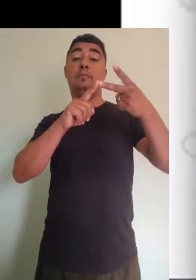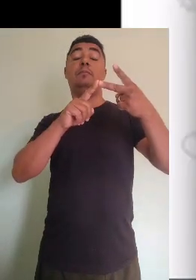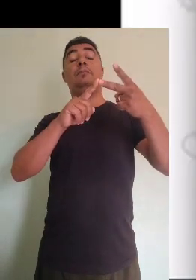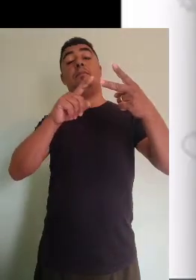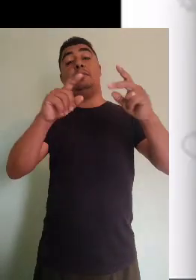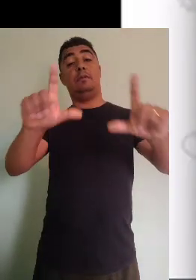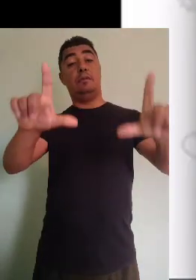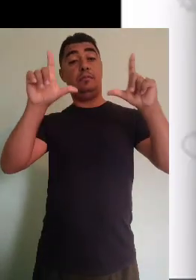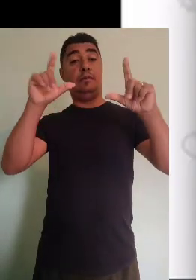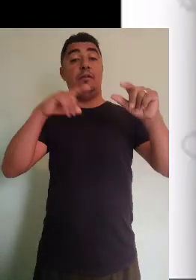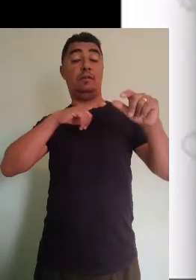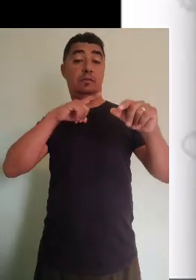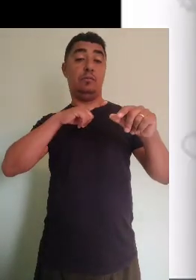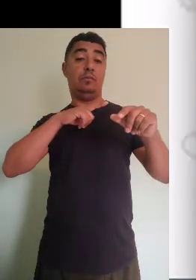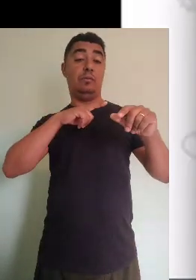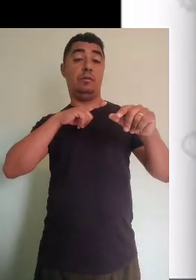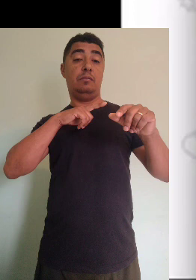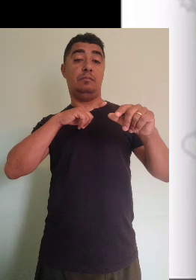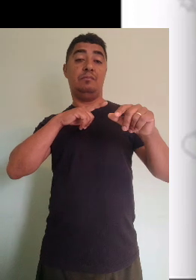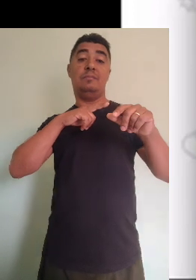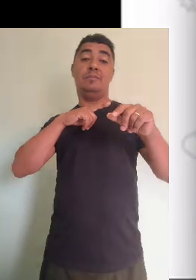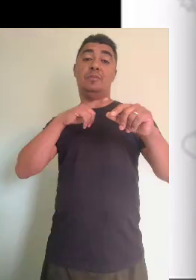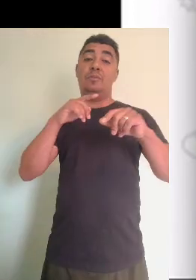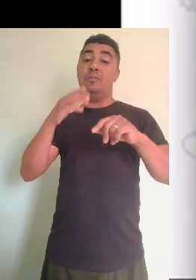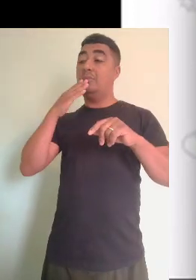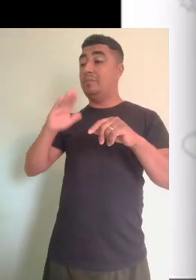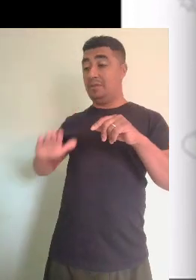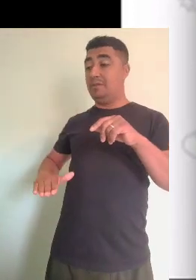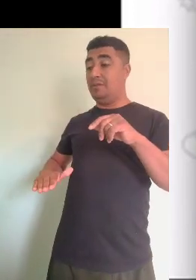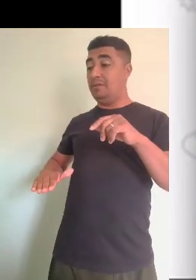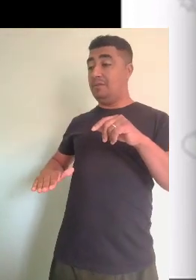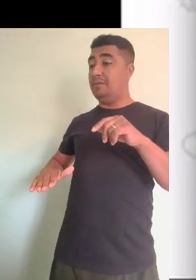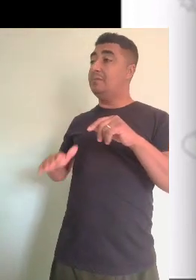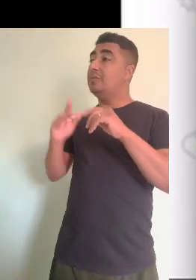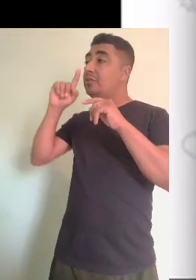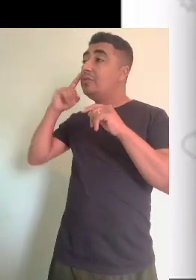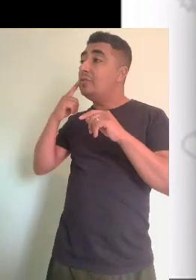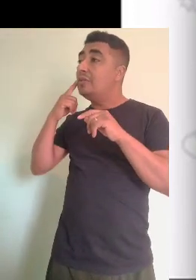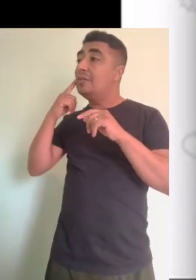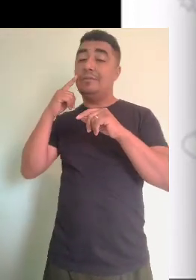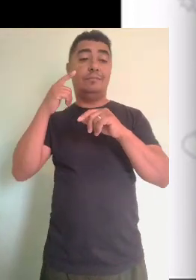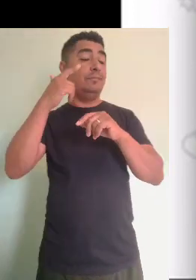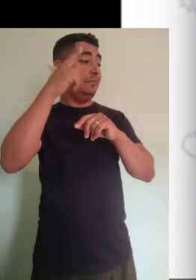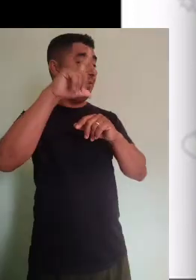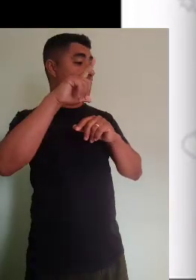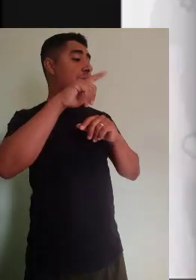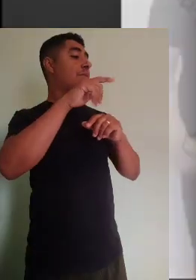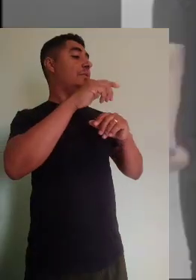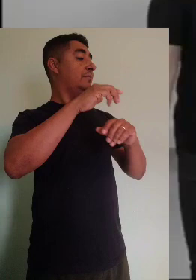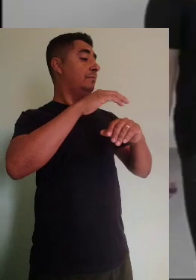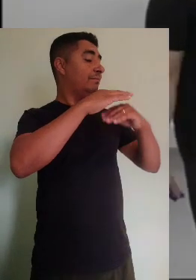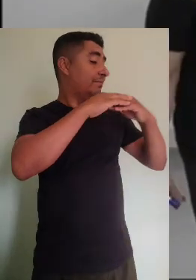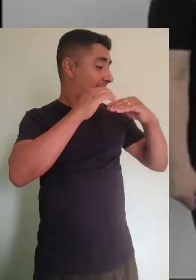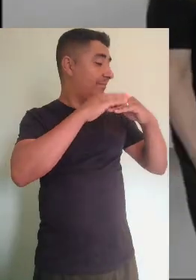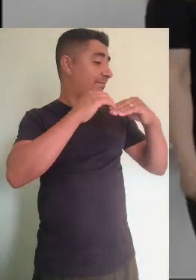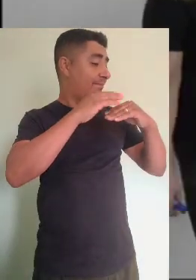nós temos aqui uma criança chorando e uma outra consolando. Pode ser o quê? O